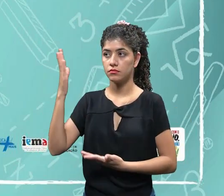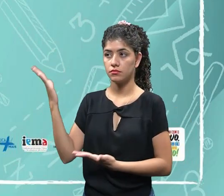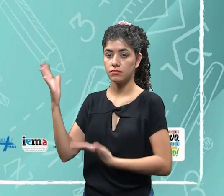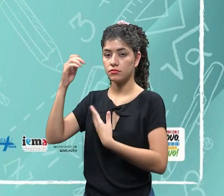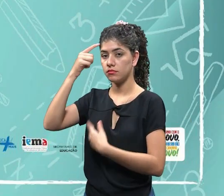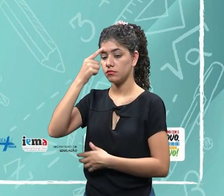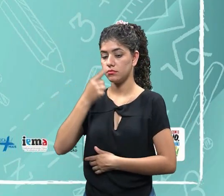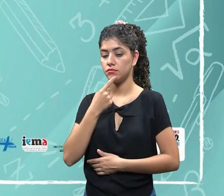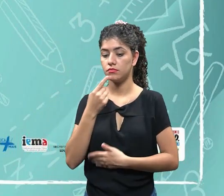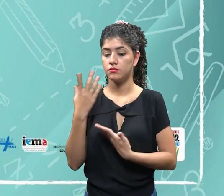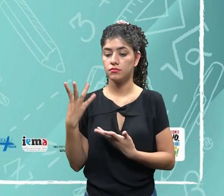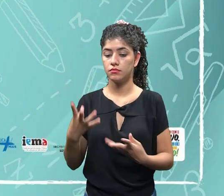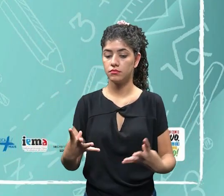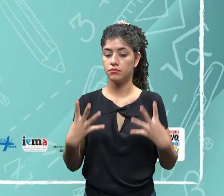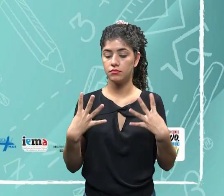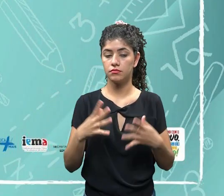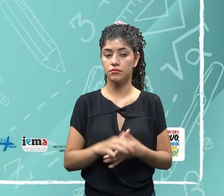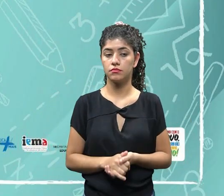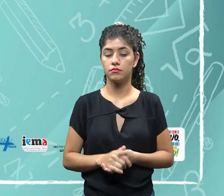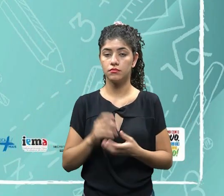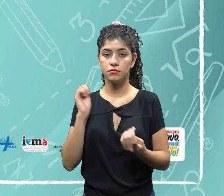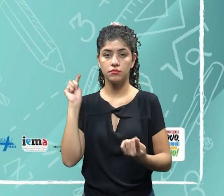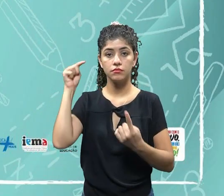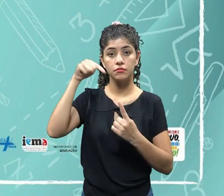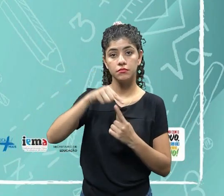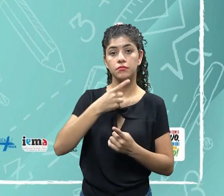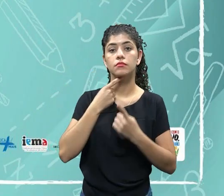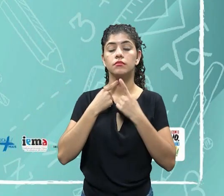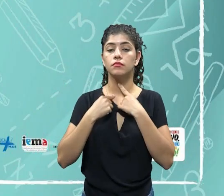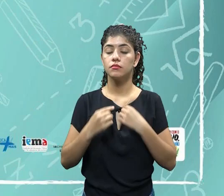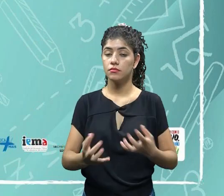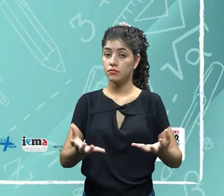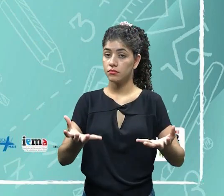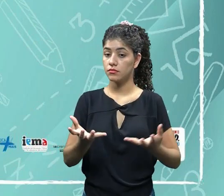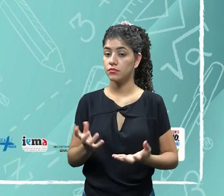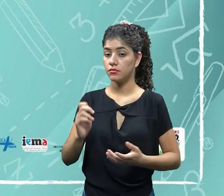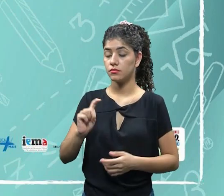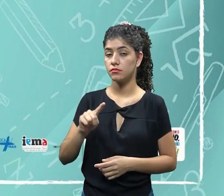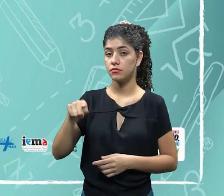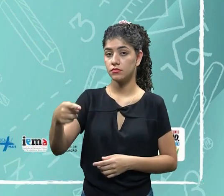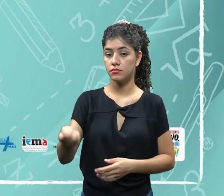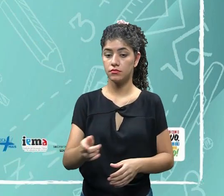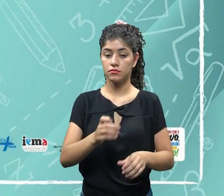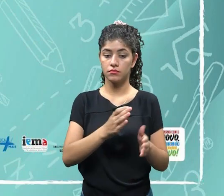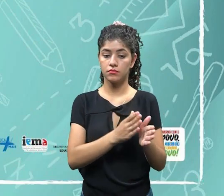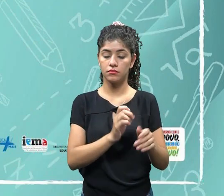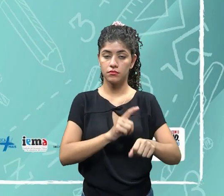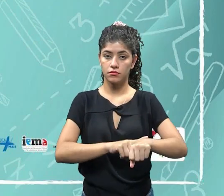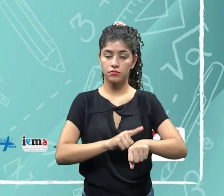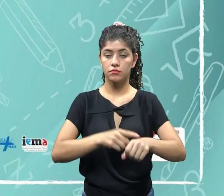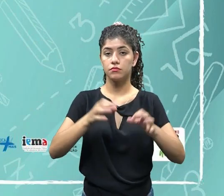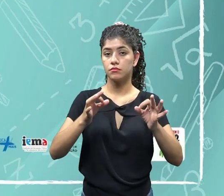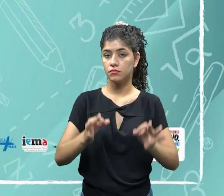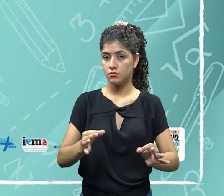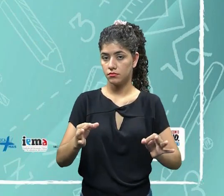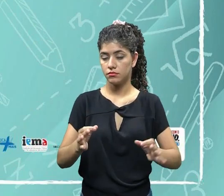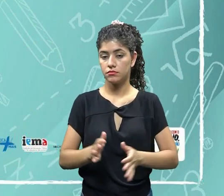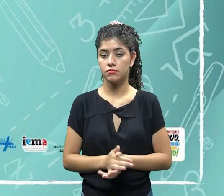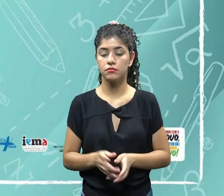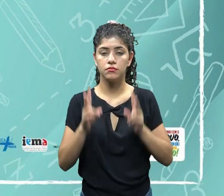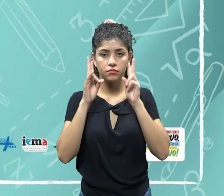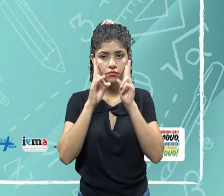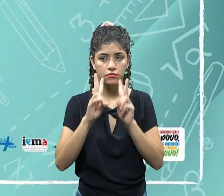o objetivo é um resultado desejado que se pretende alcançar dentro de um determinado período. Vimos que a